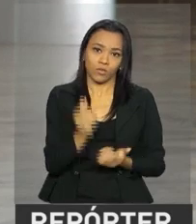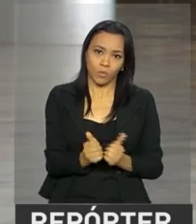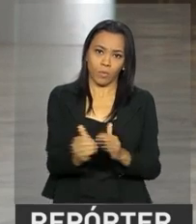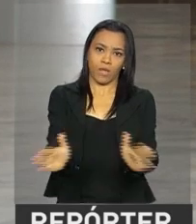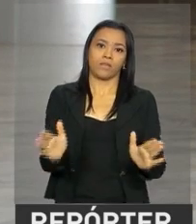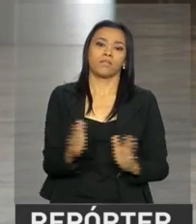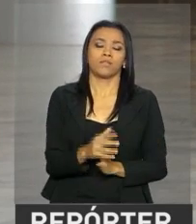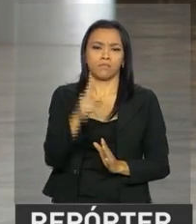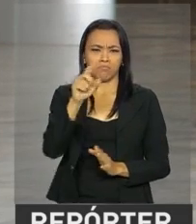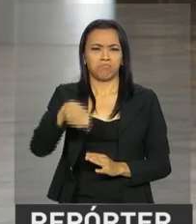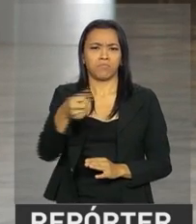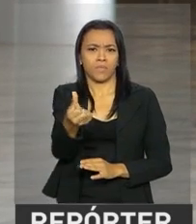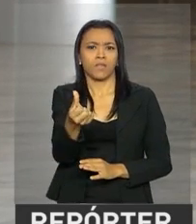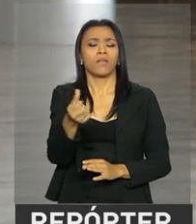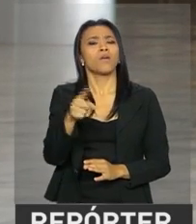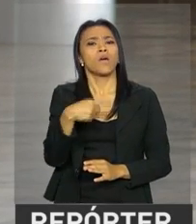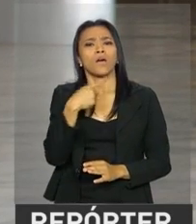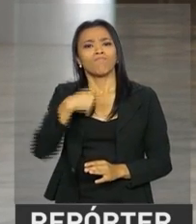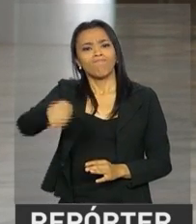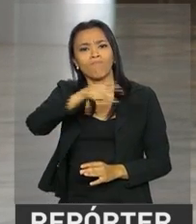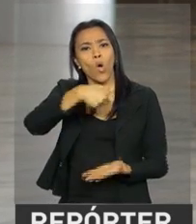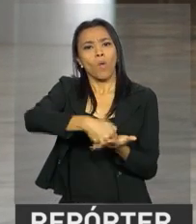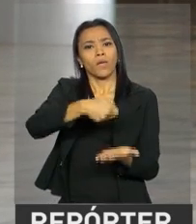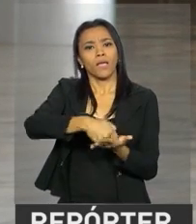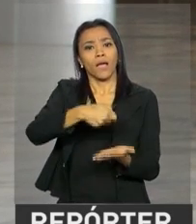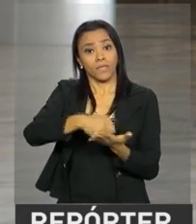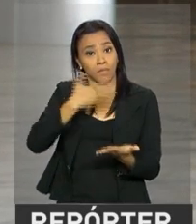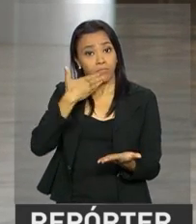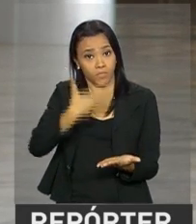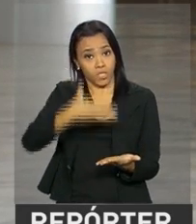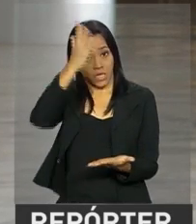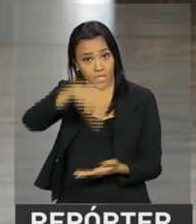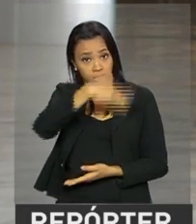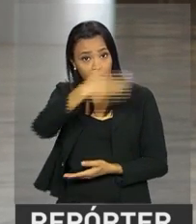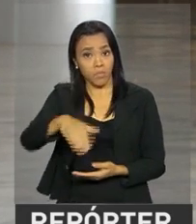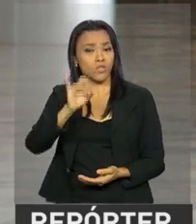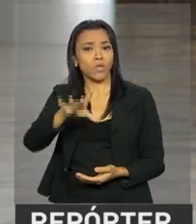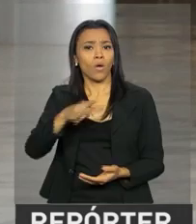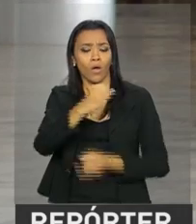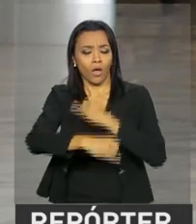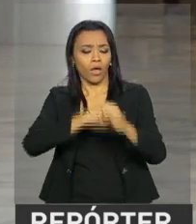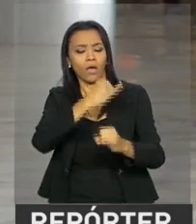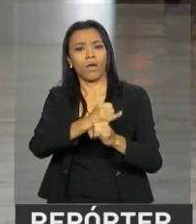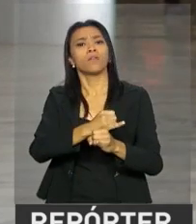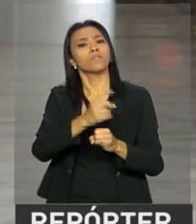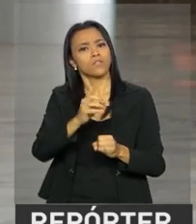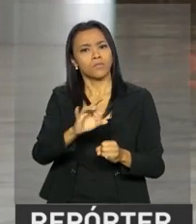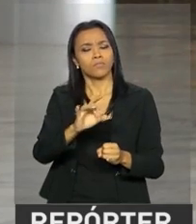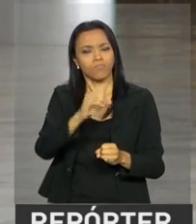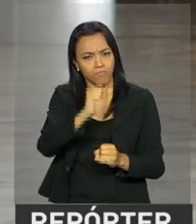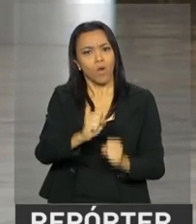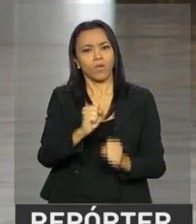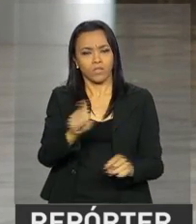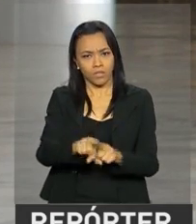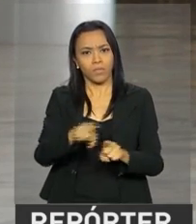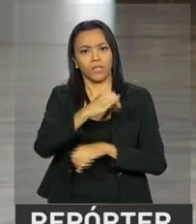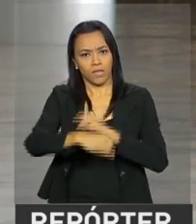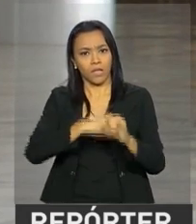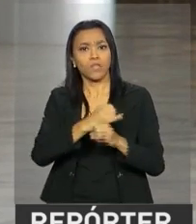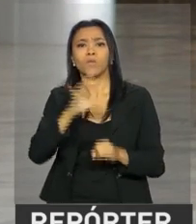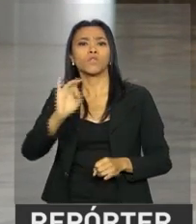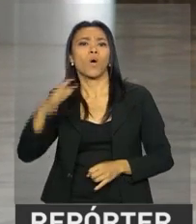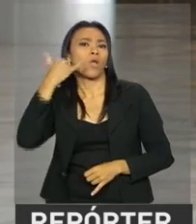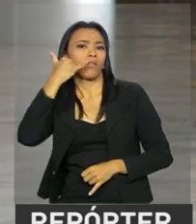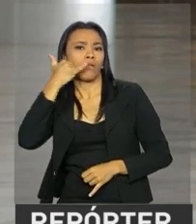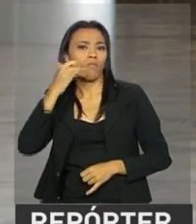a aceitar os pedidos de cancelamento também pela internet e não apenas pelo método antigo, que era presencialmente e pelo